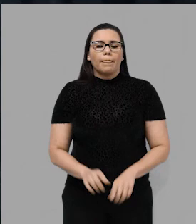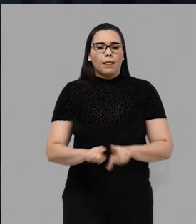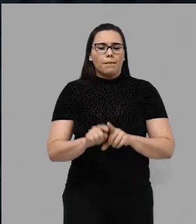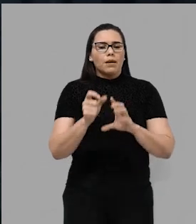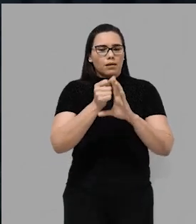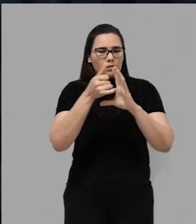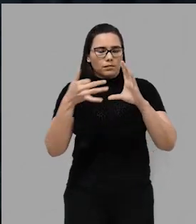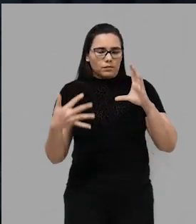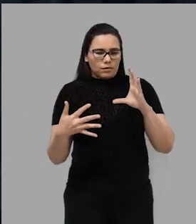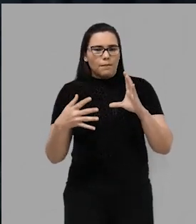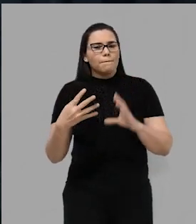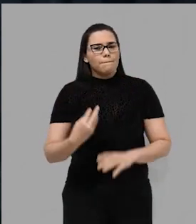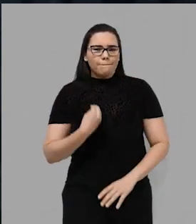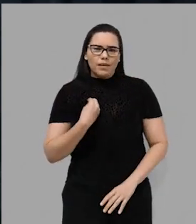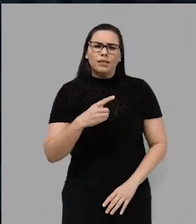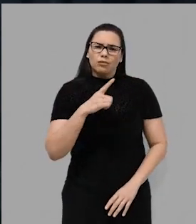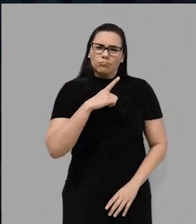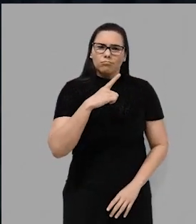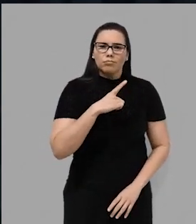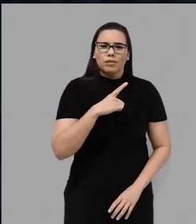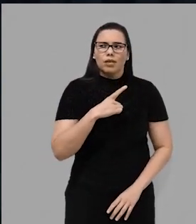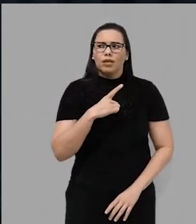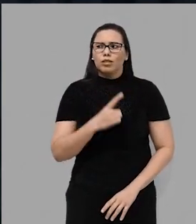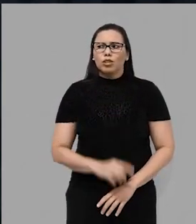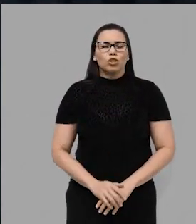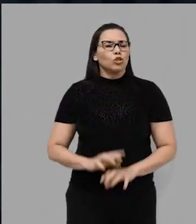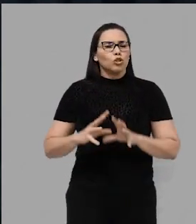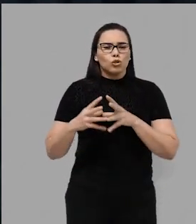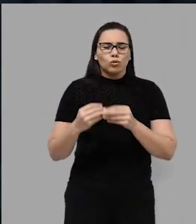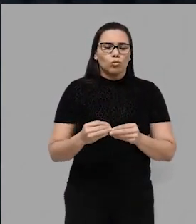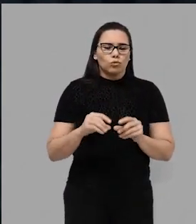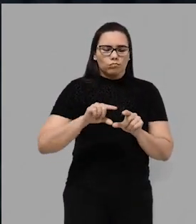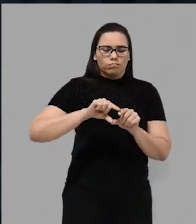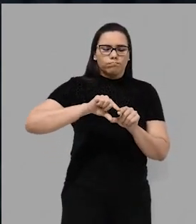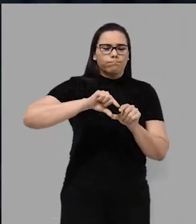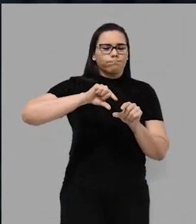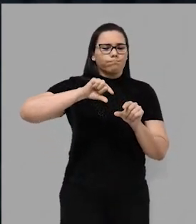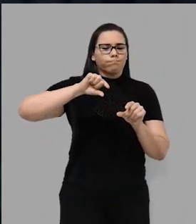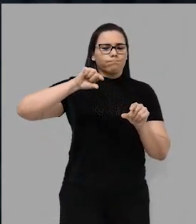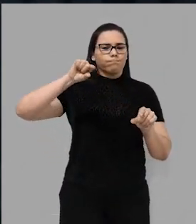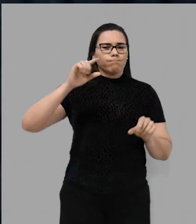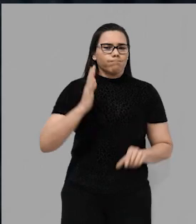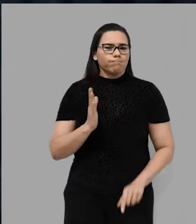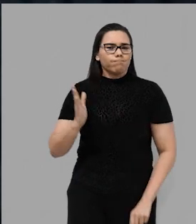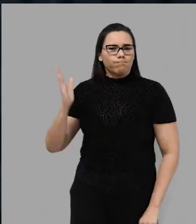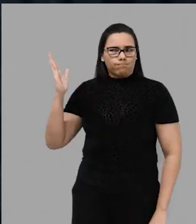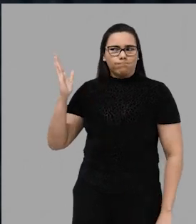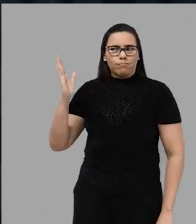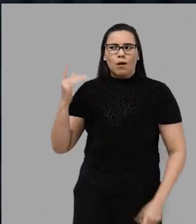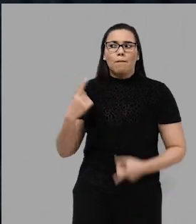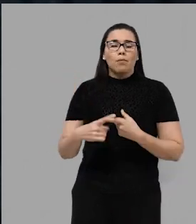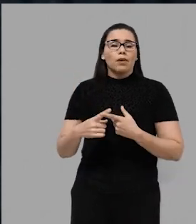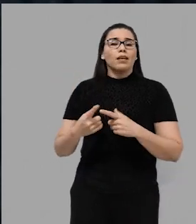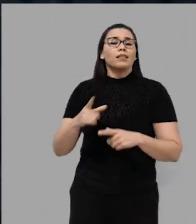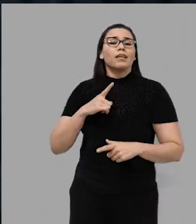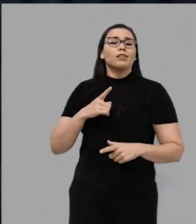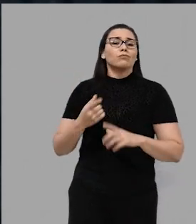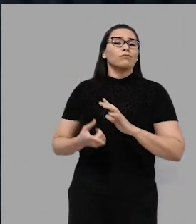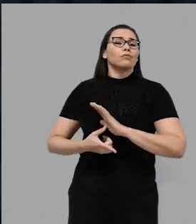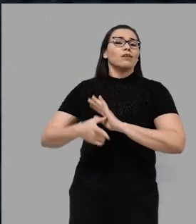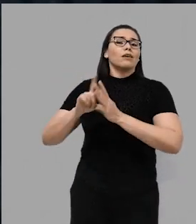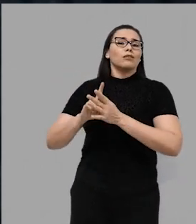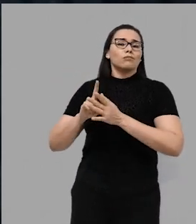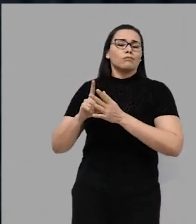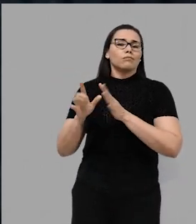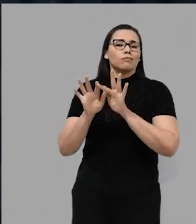também, ela está presente em todos esses indivíduos, porque está presente nesse ancestral aqui. Agora, quando a gente